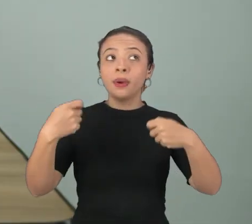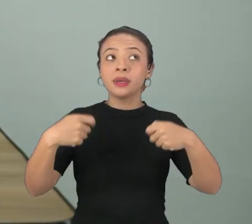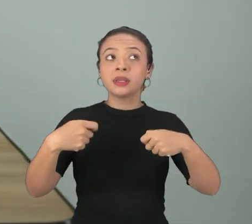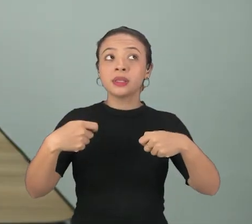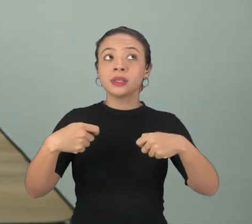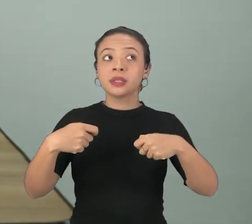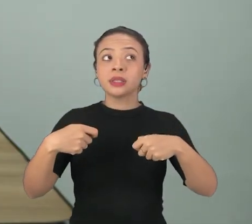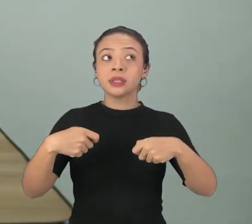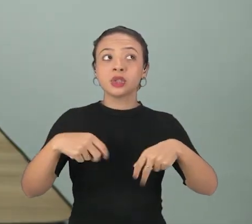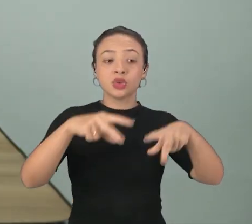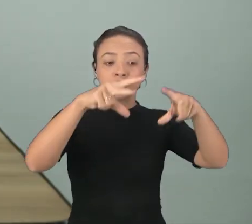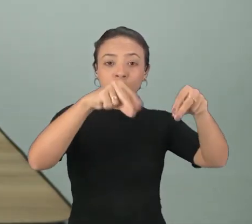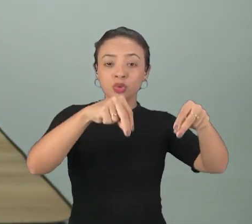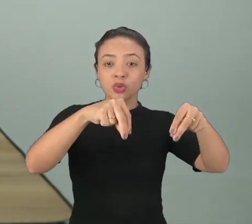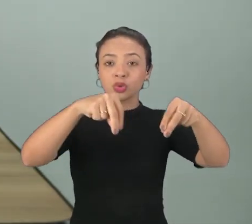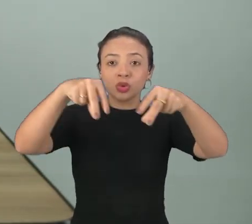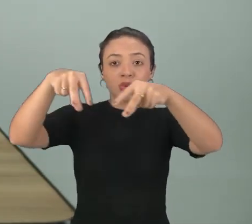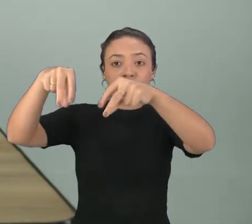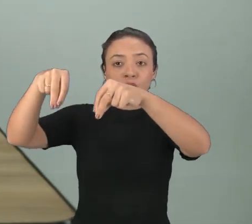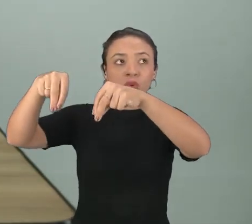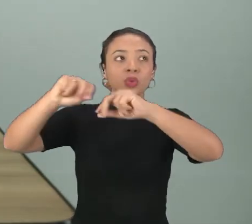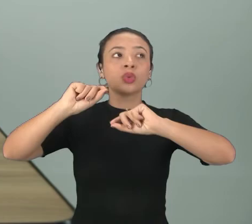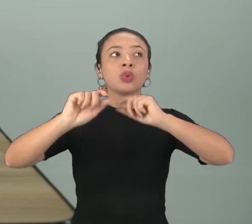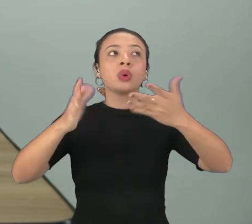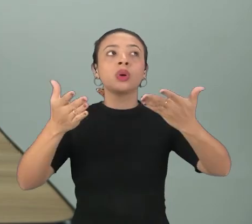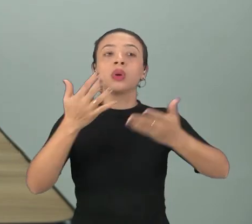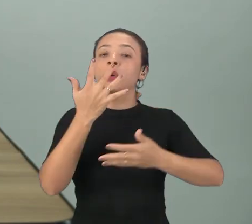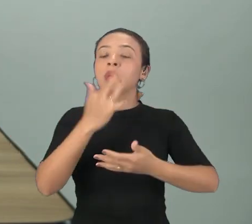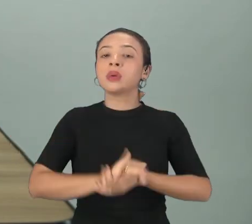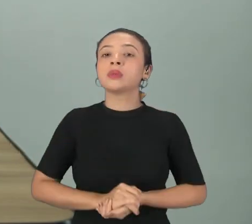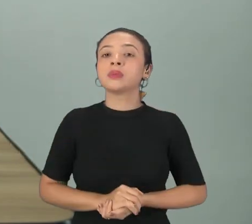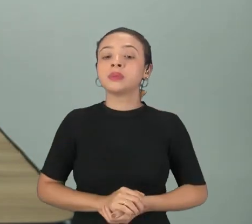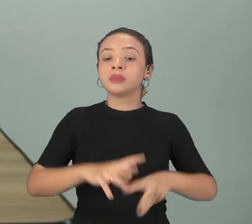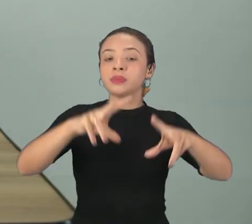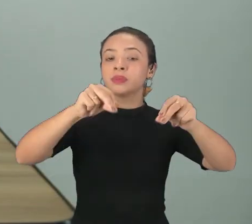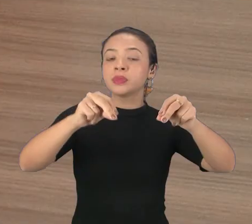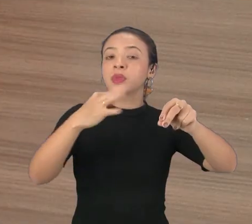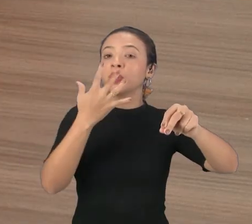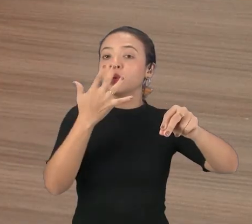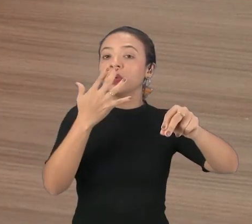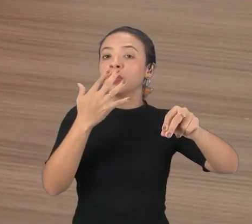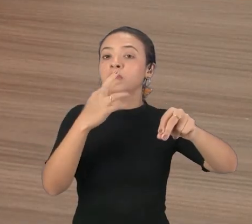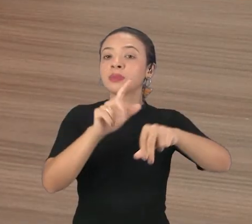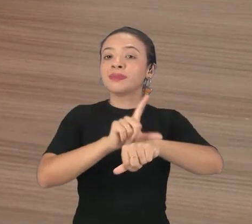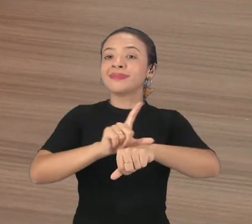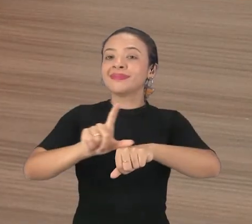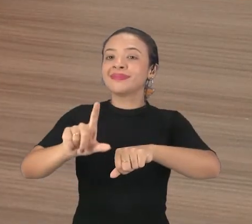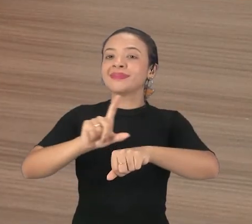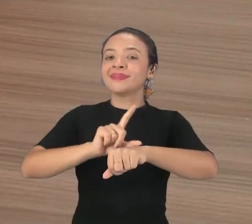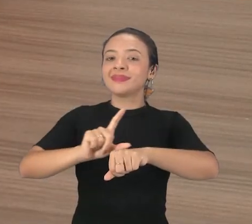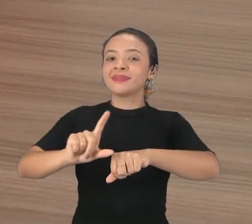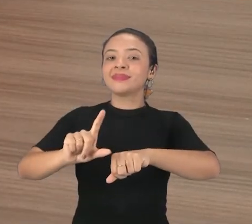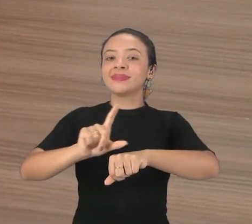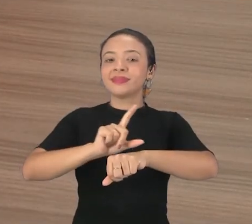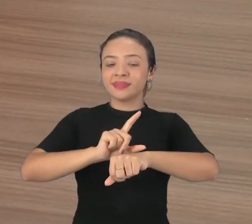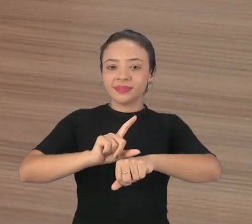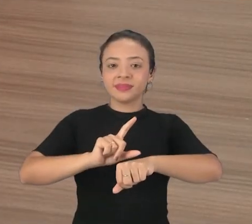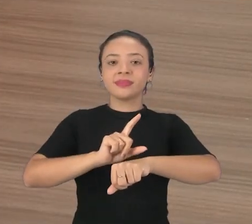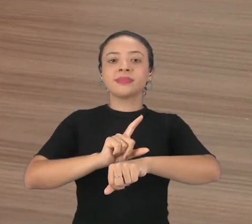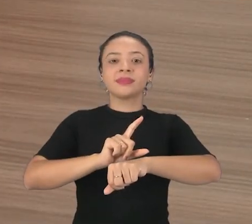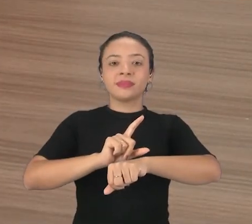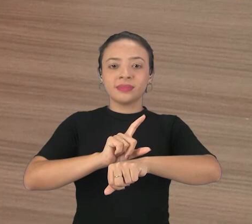no potinho de prendedor agora vem o prendedor na cor lilás isso mesmo